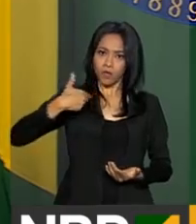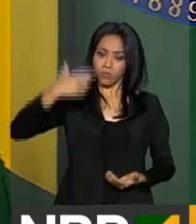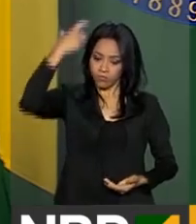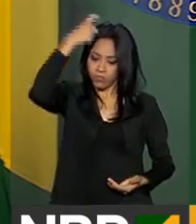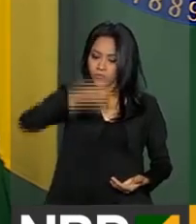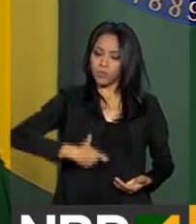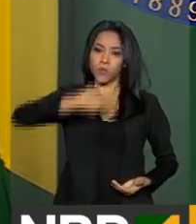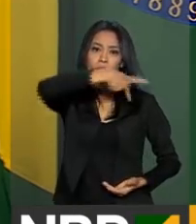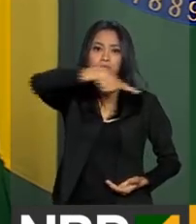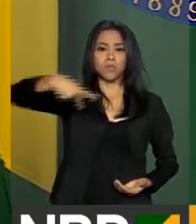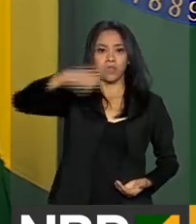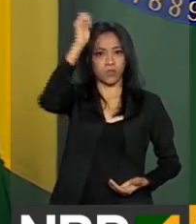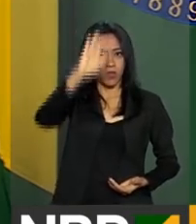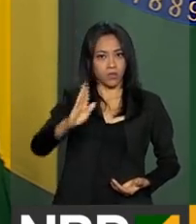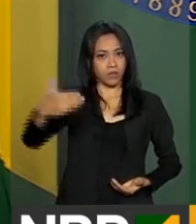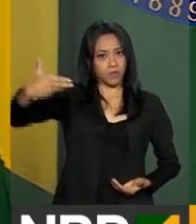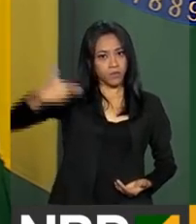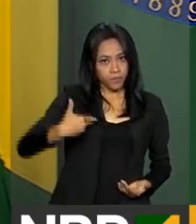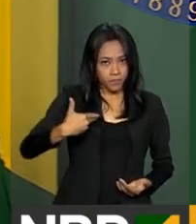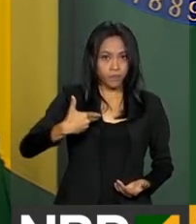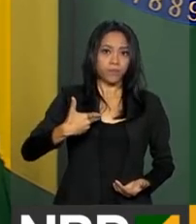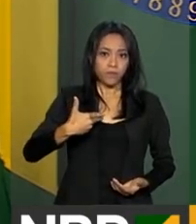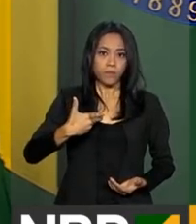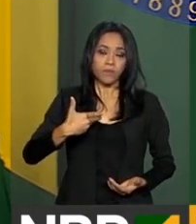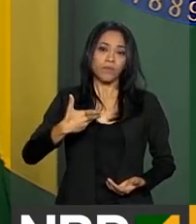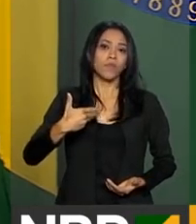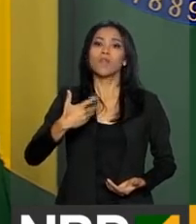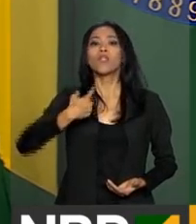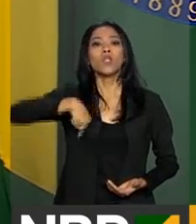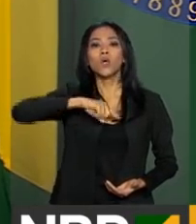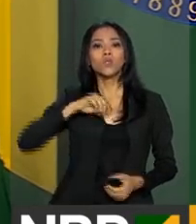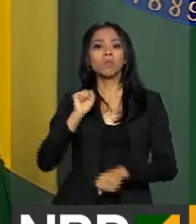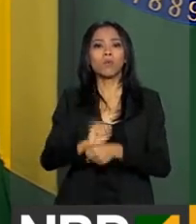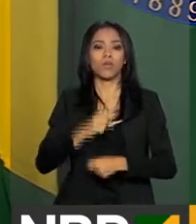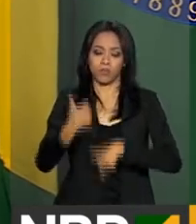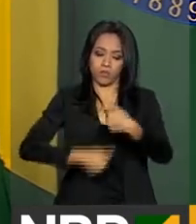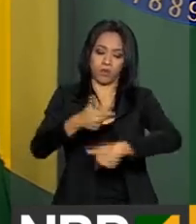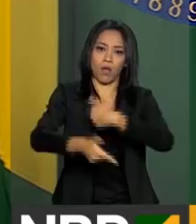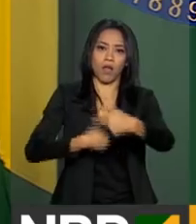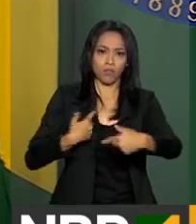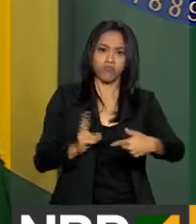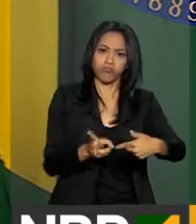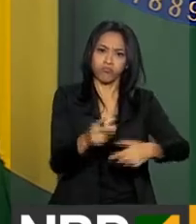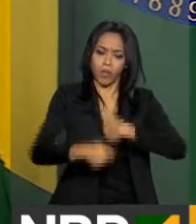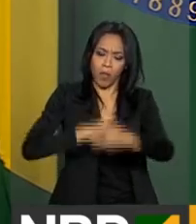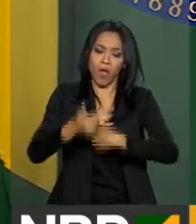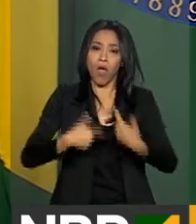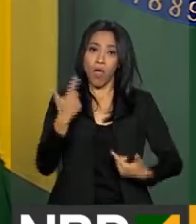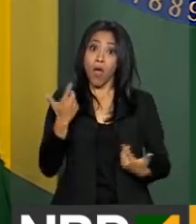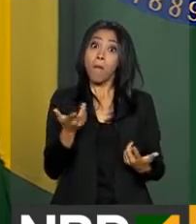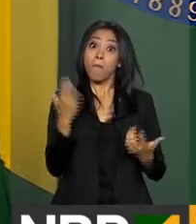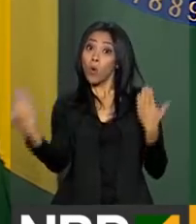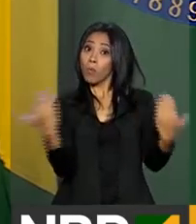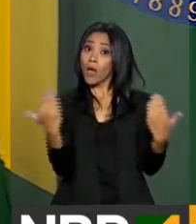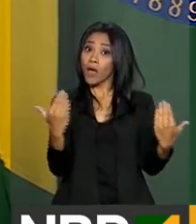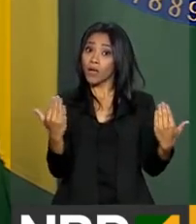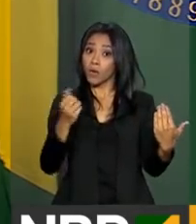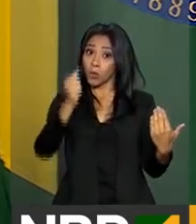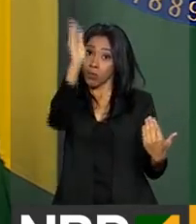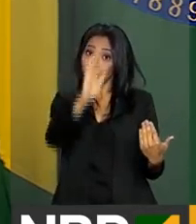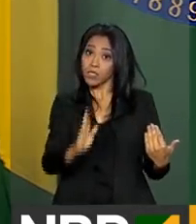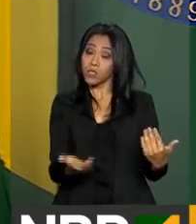república nós não paramos de trabalhar veja o brasil de ontem